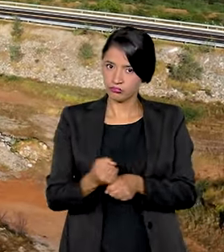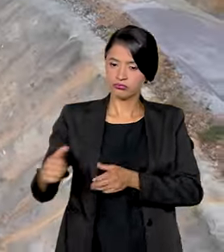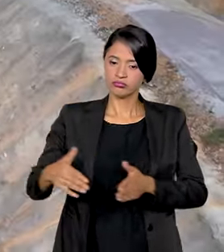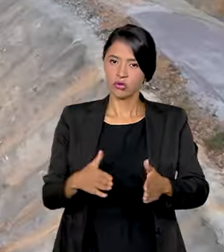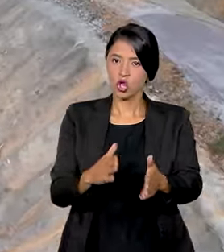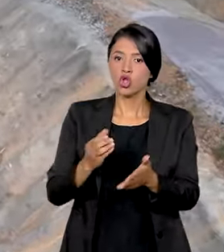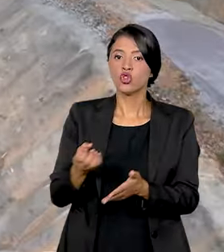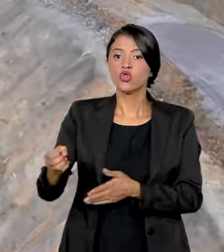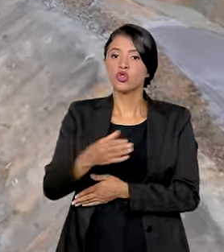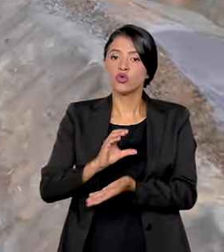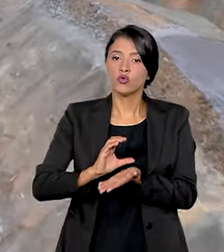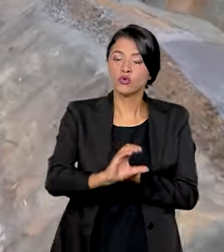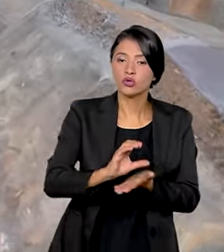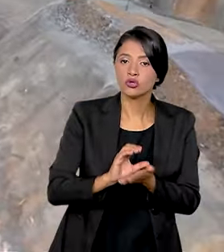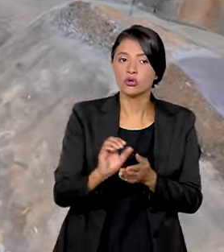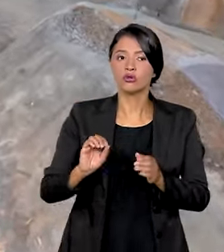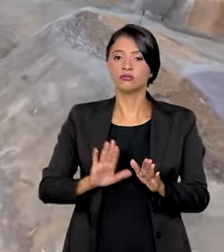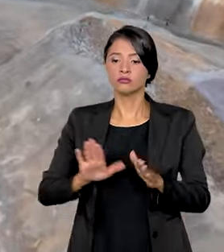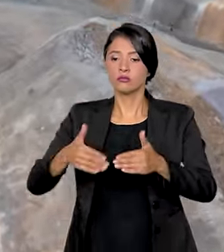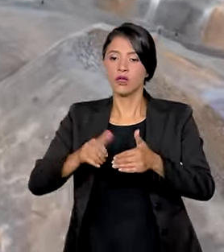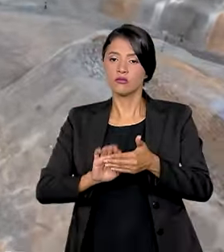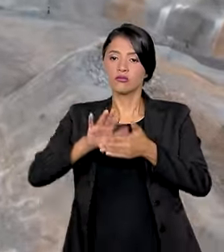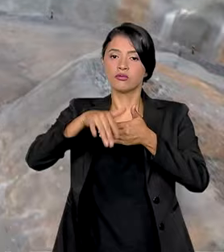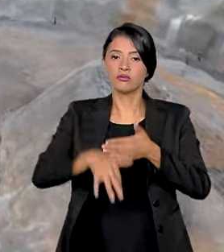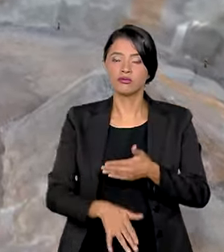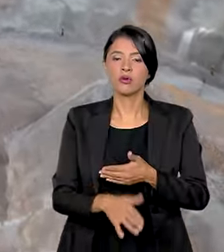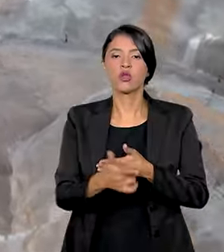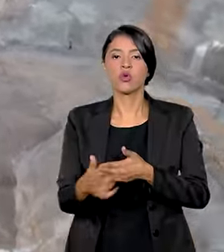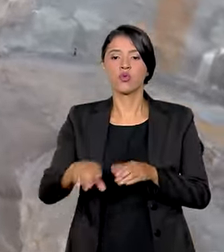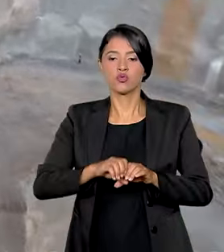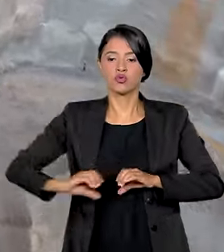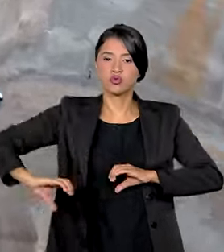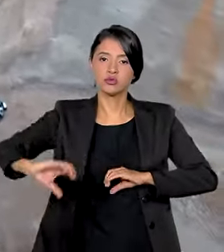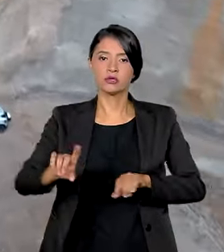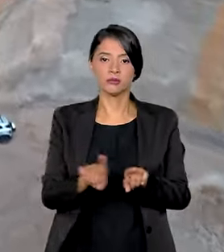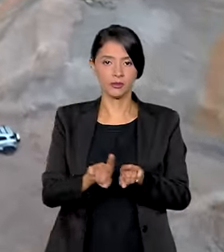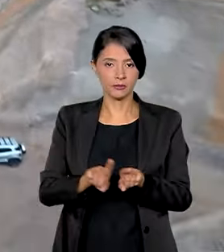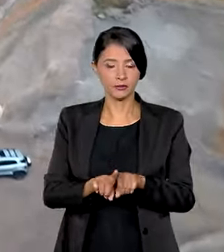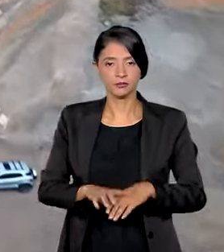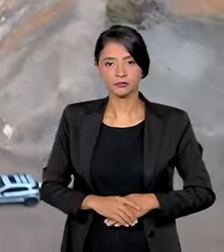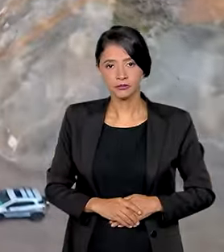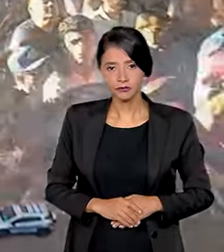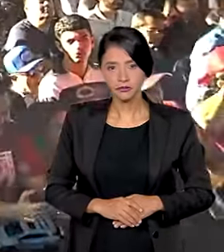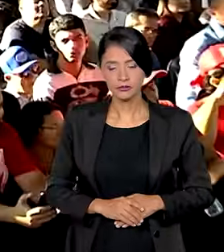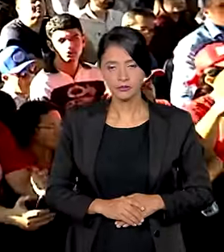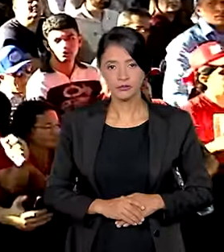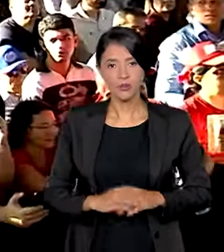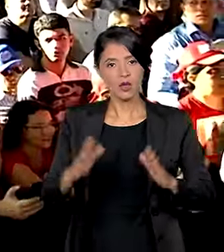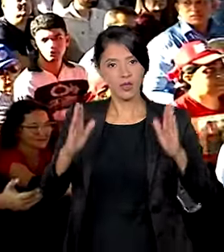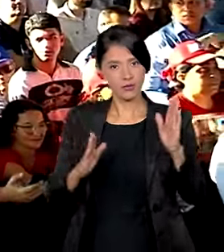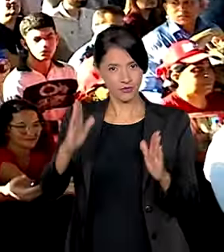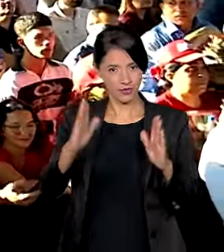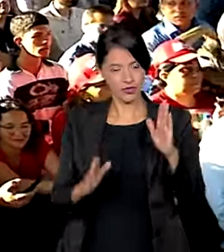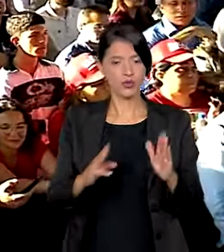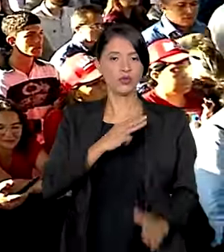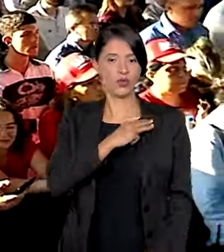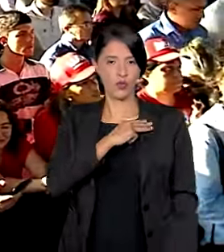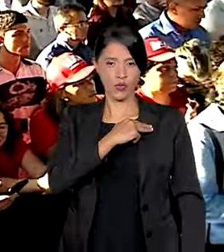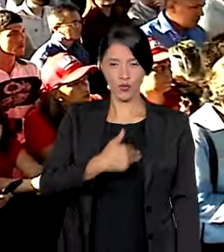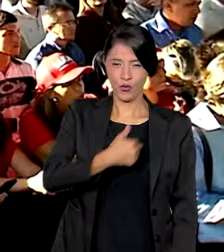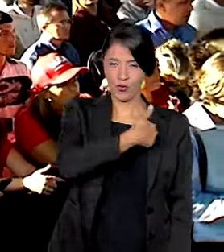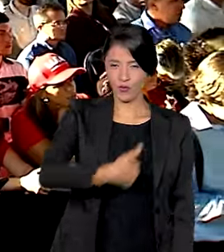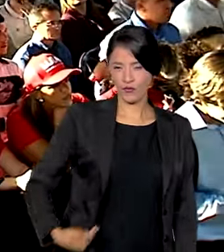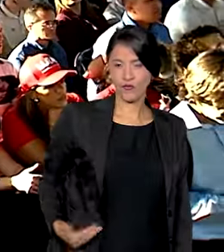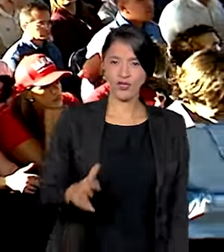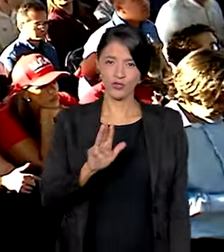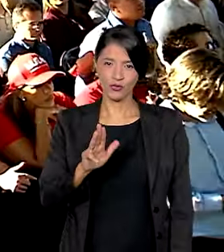das obras com novos investimentos em barragens, canais e adutoras. Durante o governo Lula 1